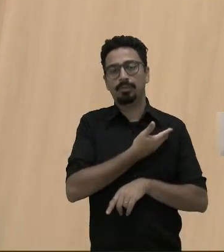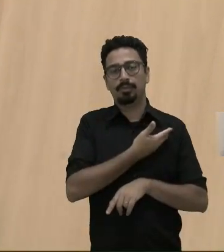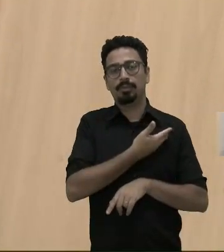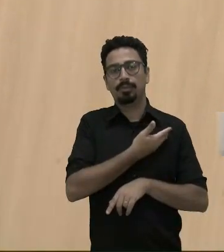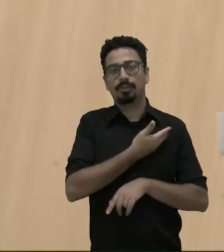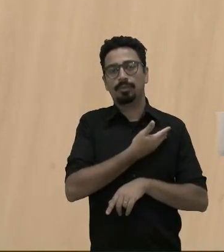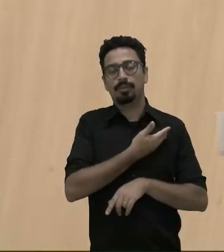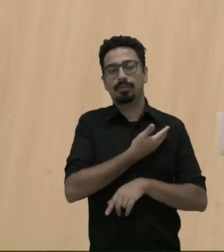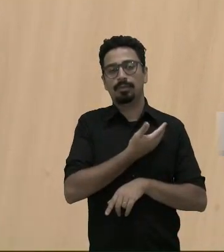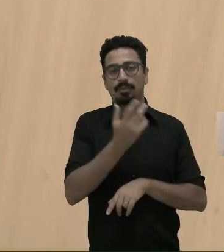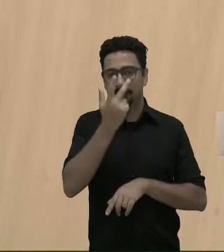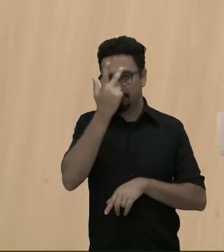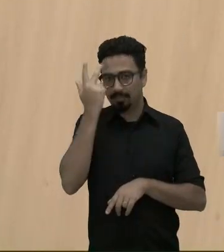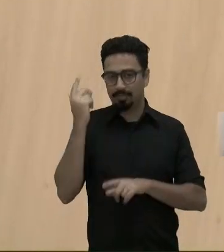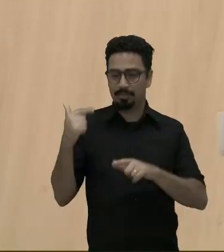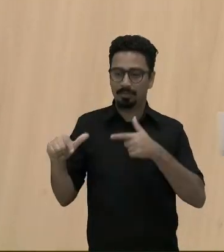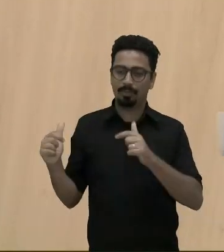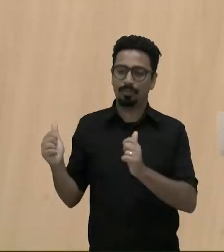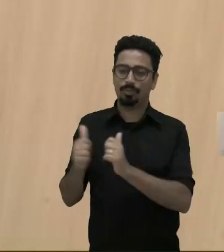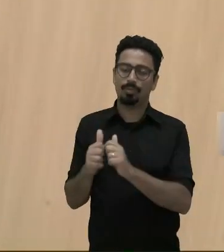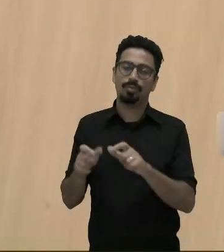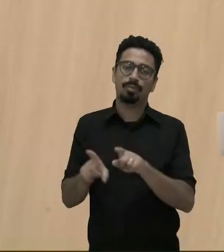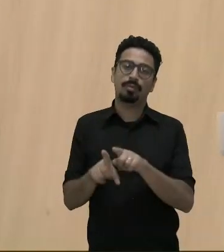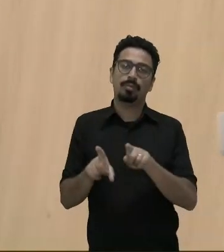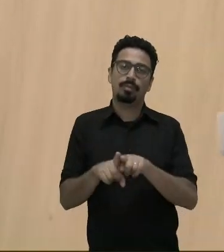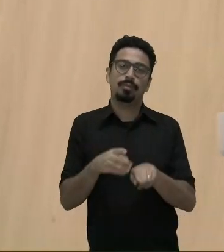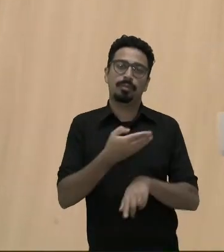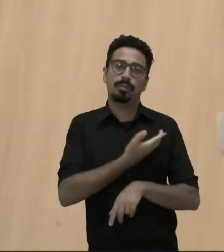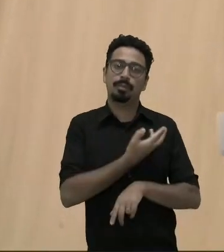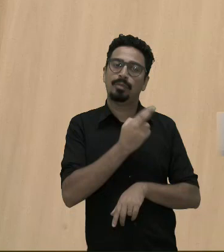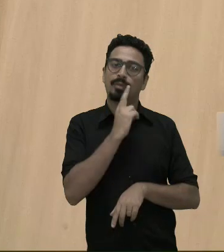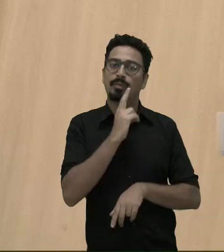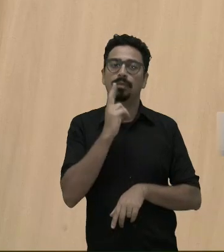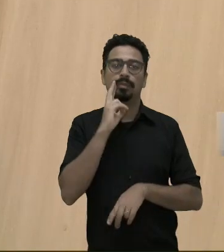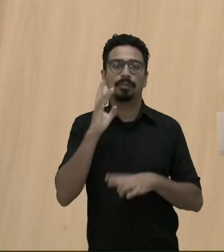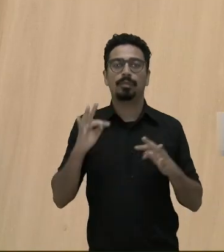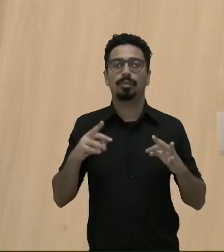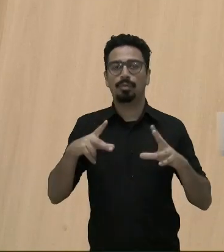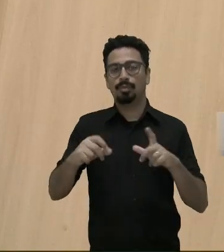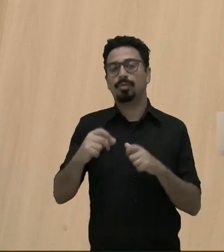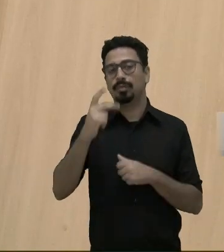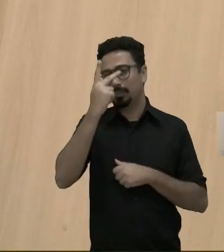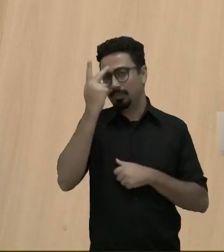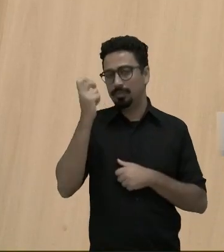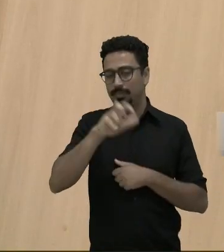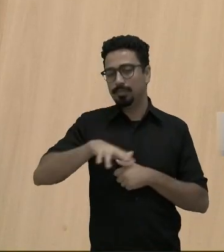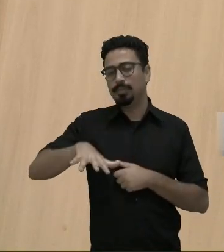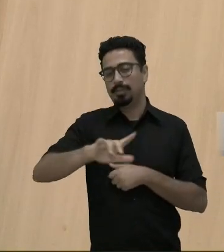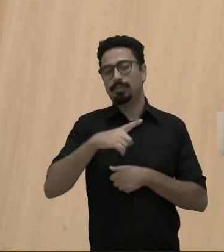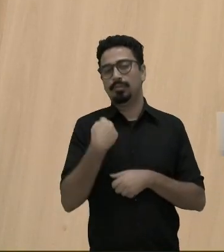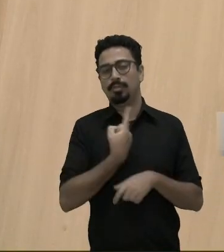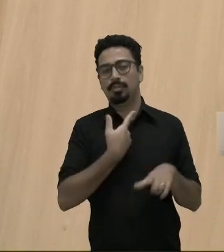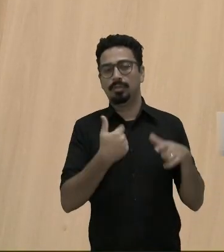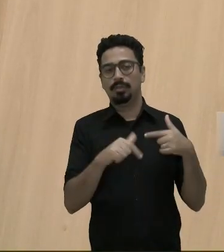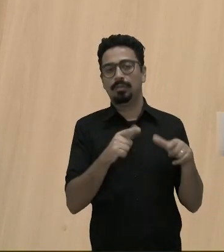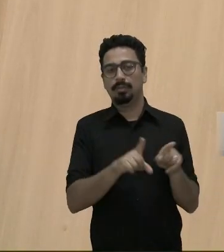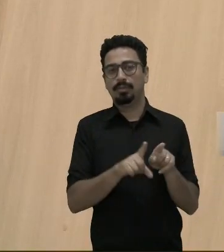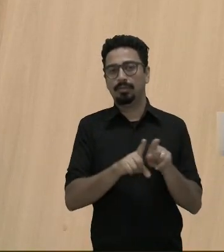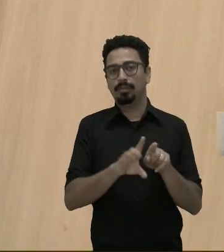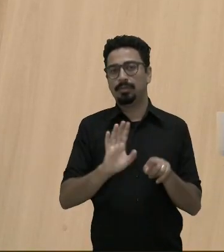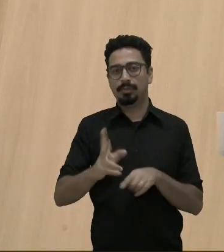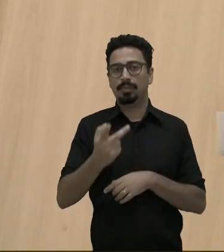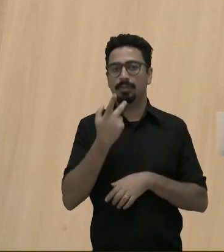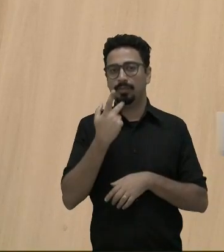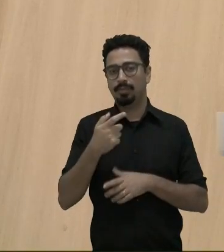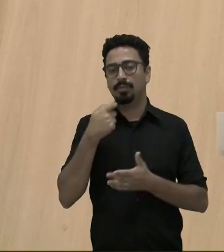meus colaboradores, meus amigos de restaurante, todas as pessoas da nossa classe, que o que já falaram aqui também, a